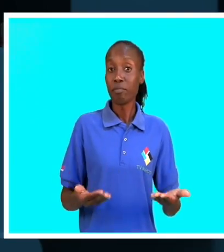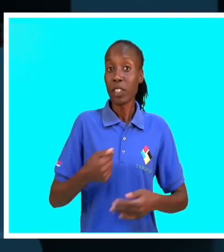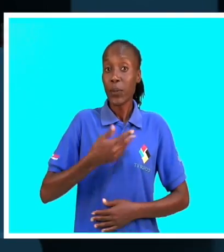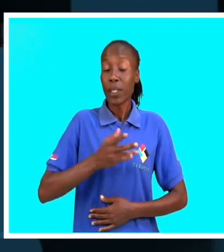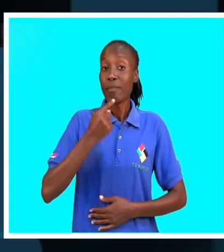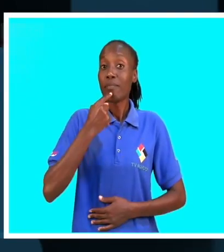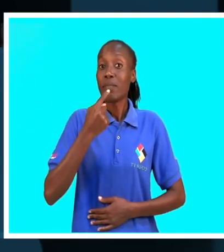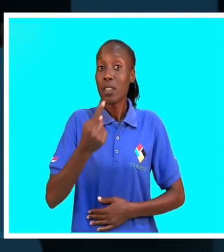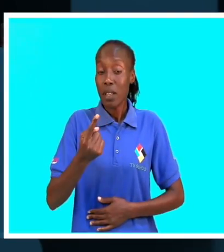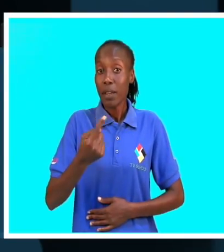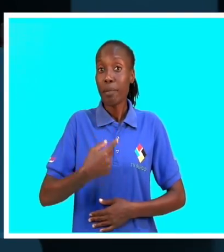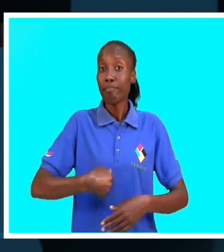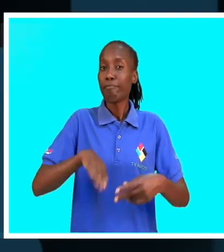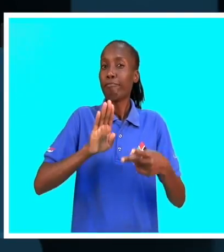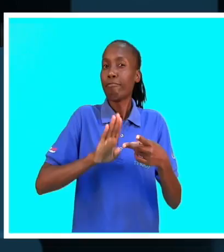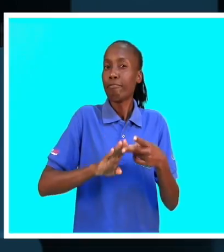Eu devo dizer que